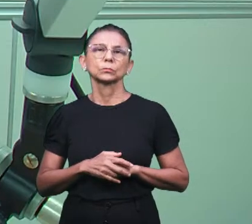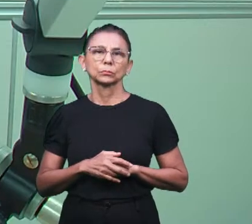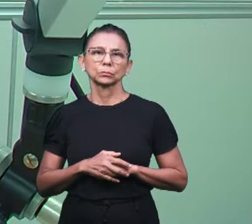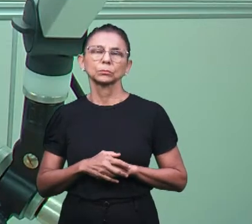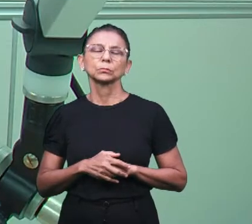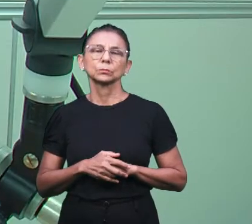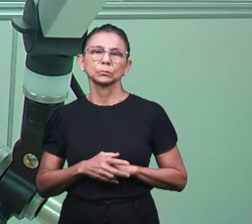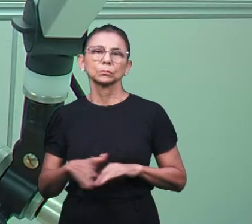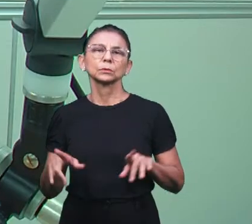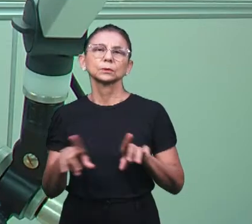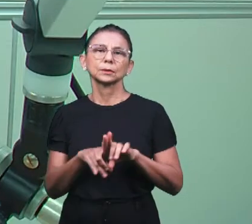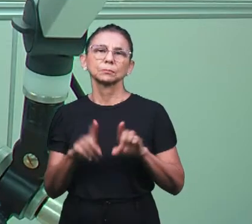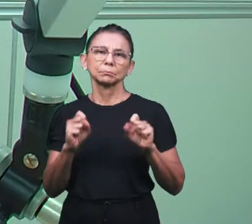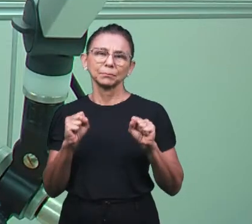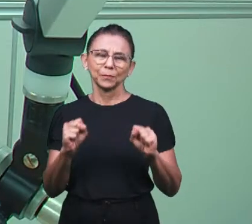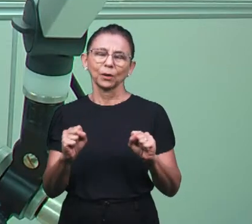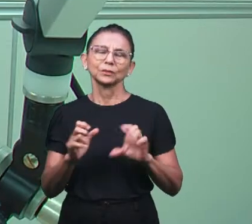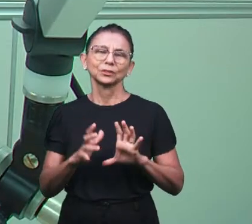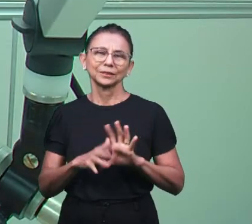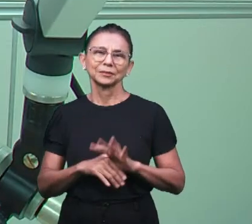senhoras, as irmãs da igreja.